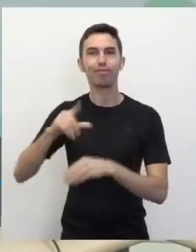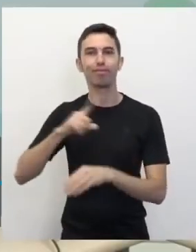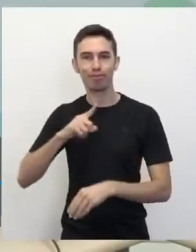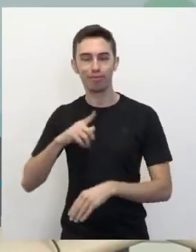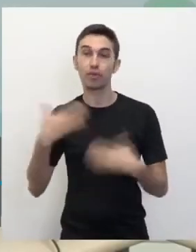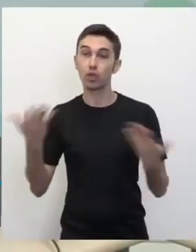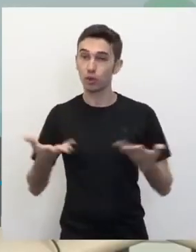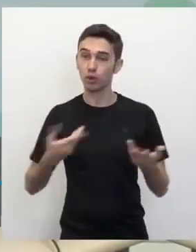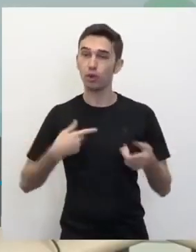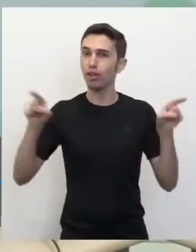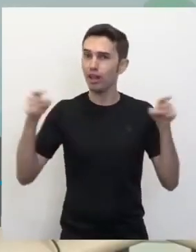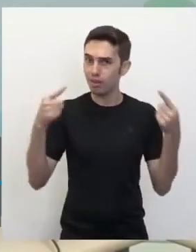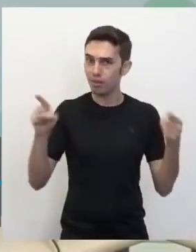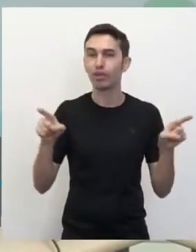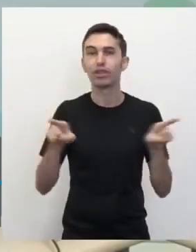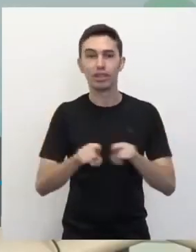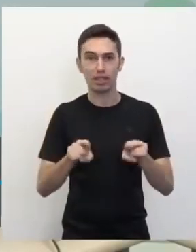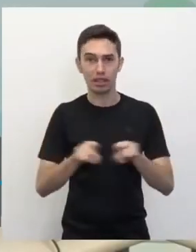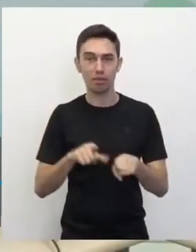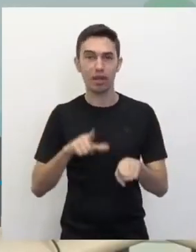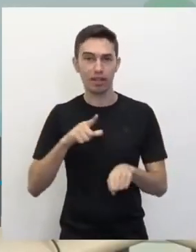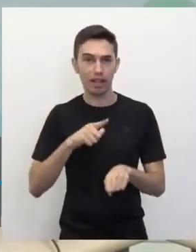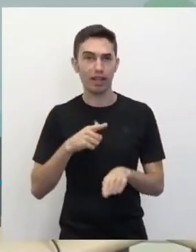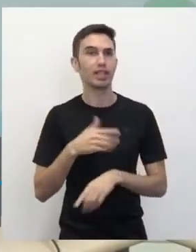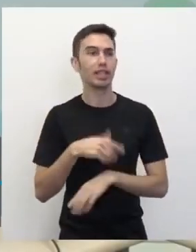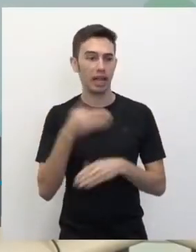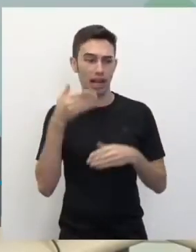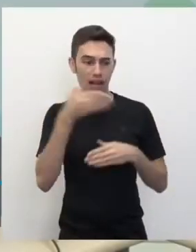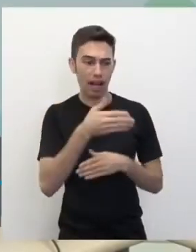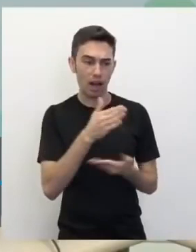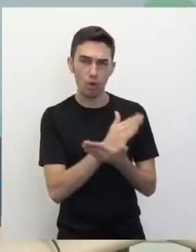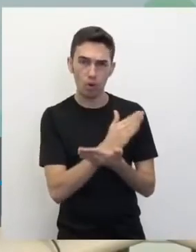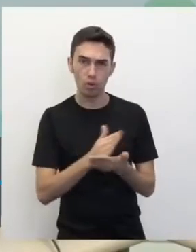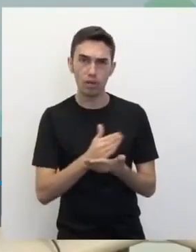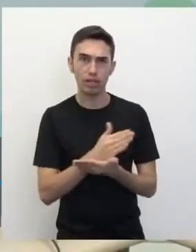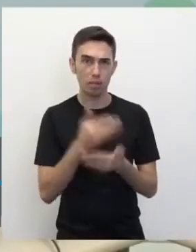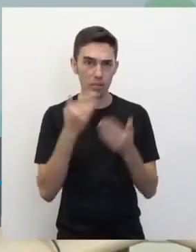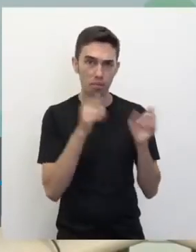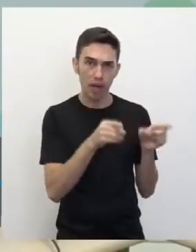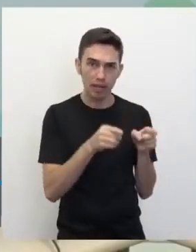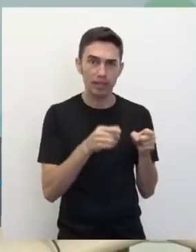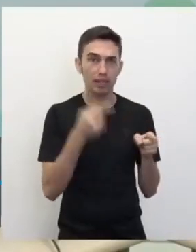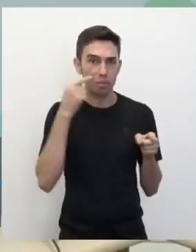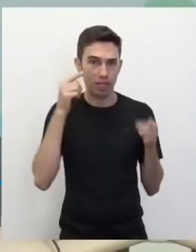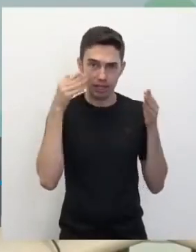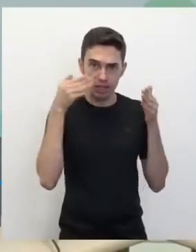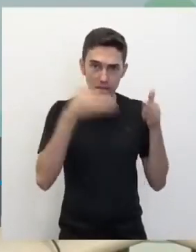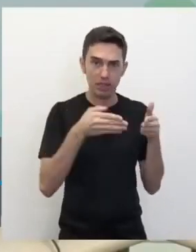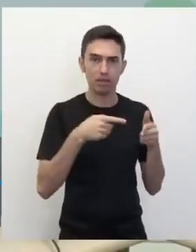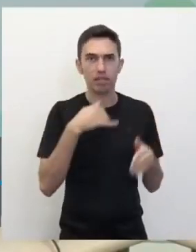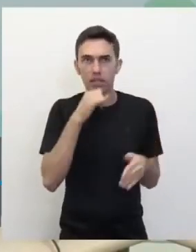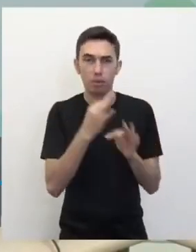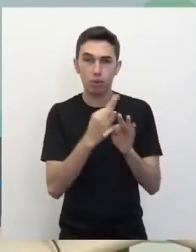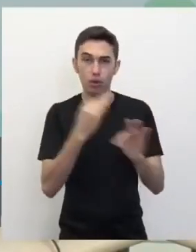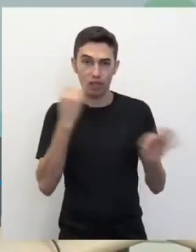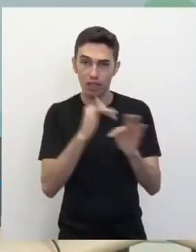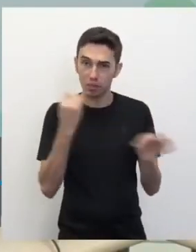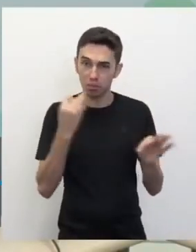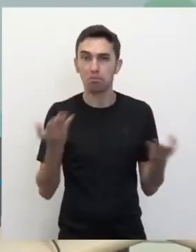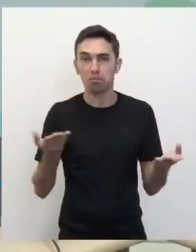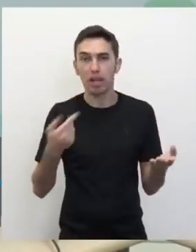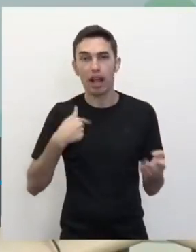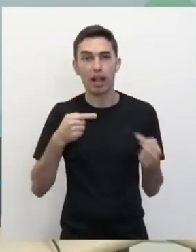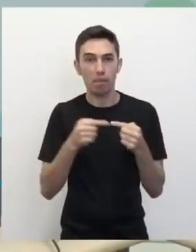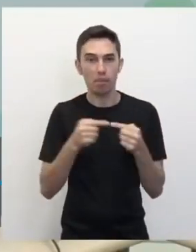na música, né, tem algumas partes bem específicas, né, que nós vamos ver, que é a questão do timbre, né, que nós temos a relação